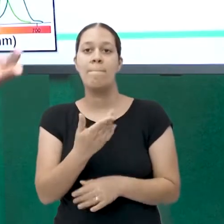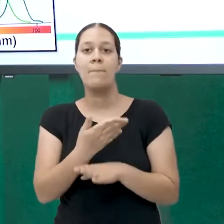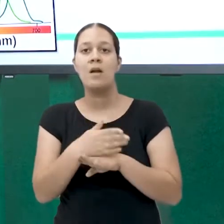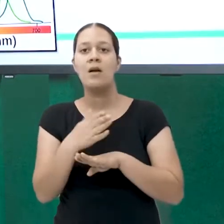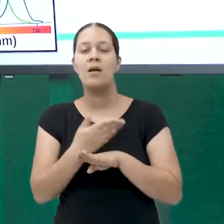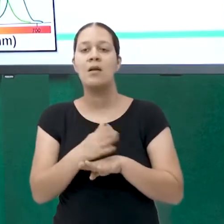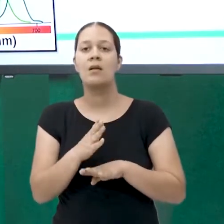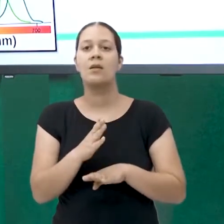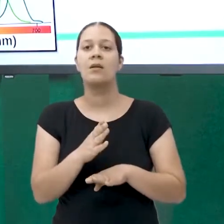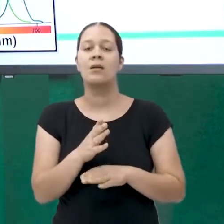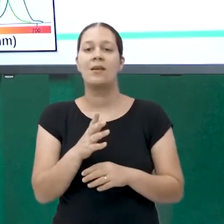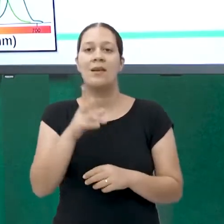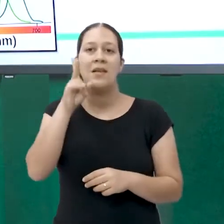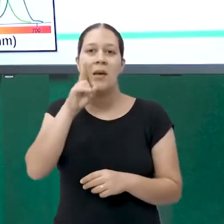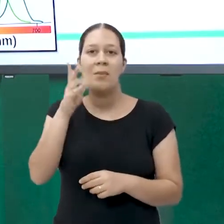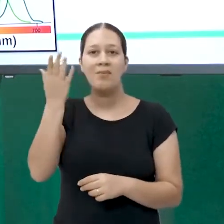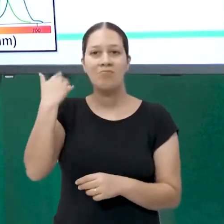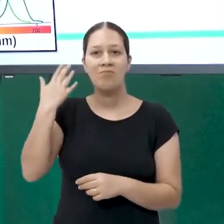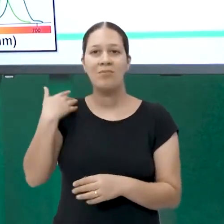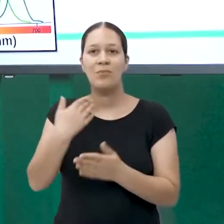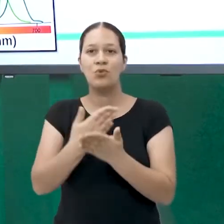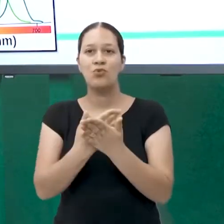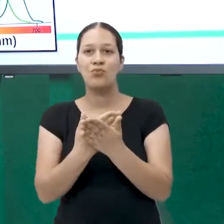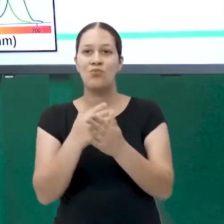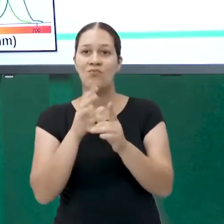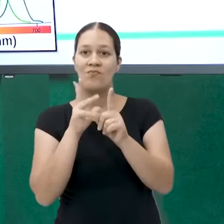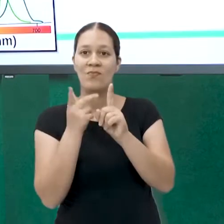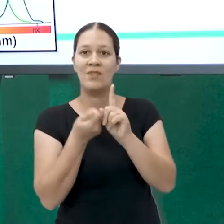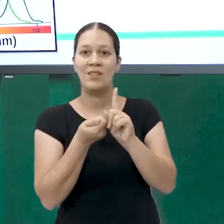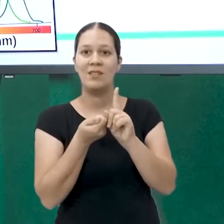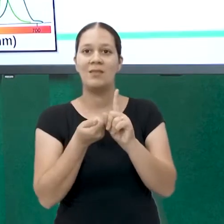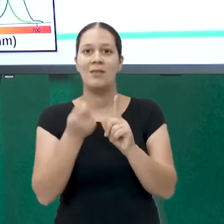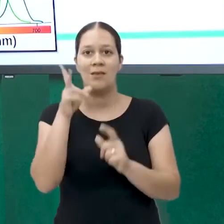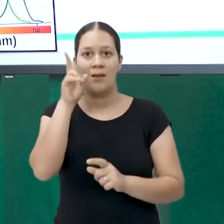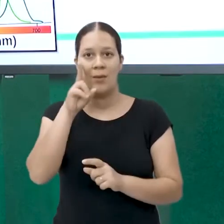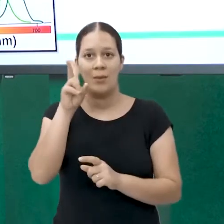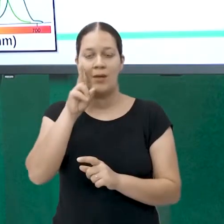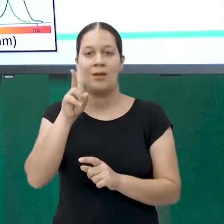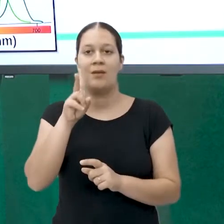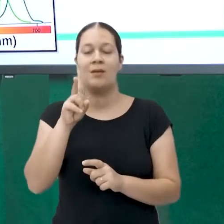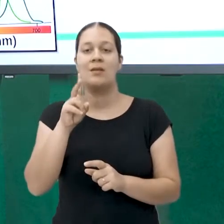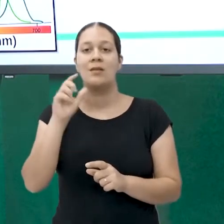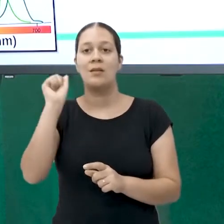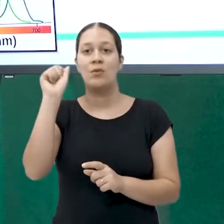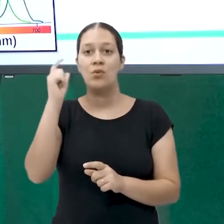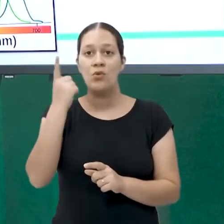a gente tem, a luz branca, né? Lembra isso lá em física, lá no nono ano, tá?